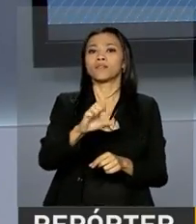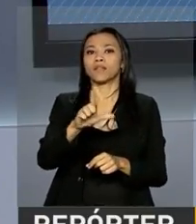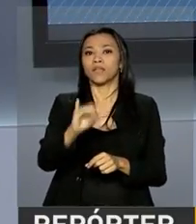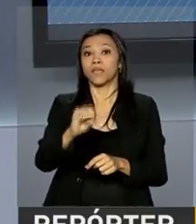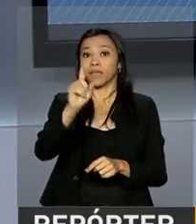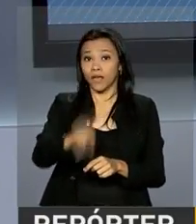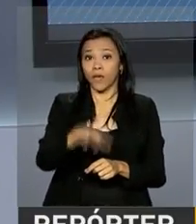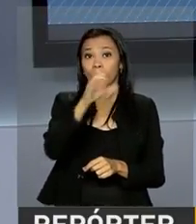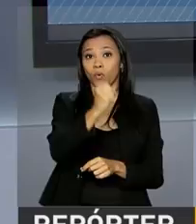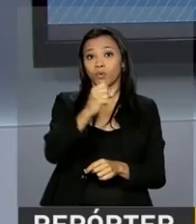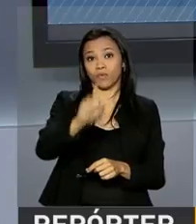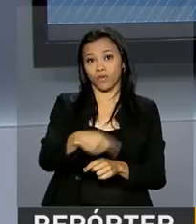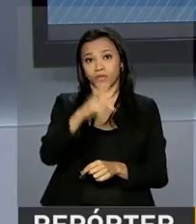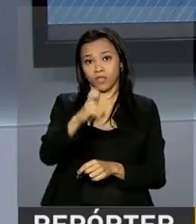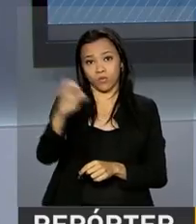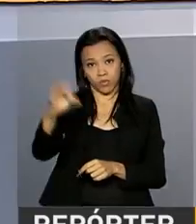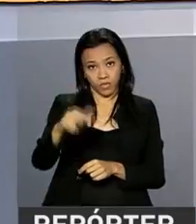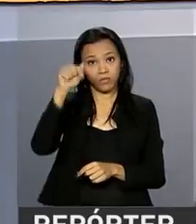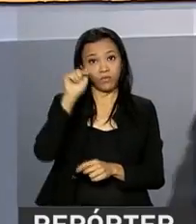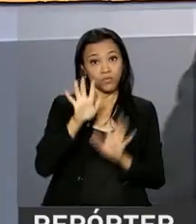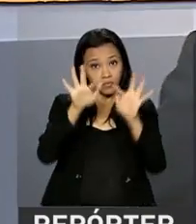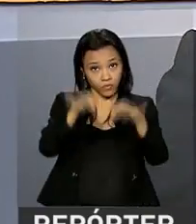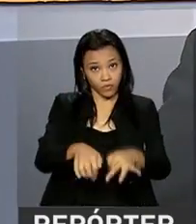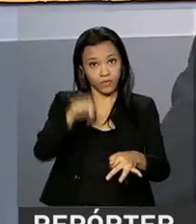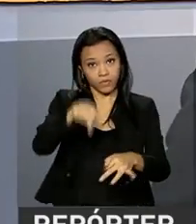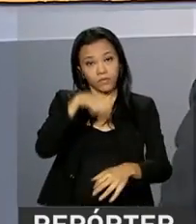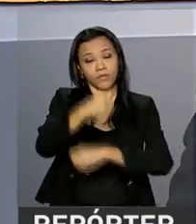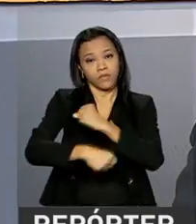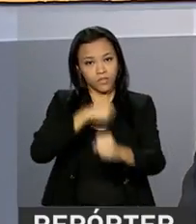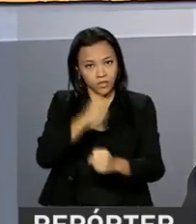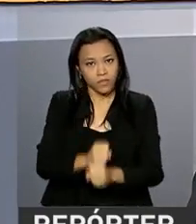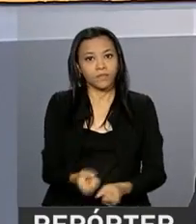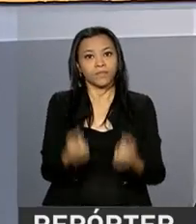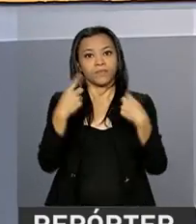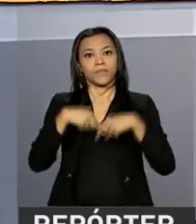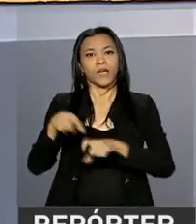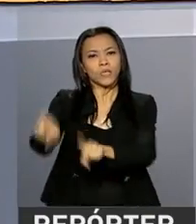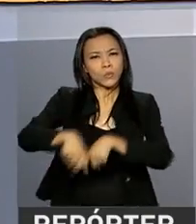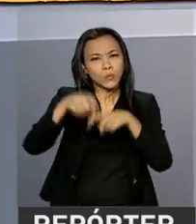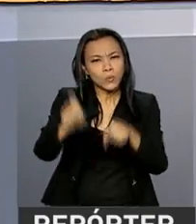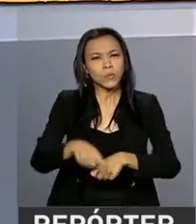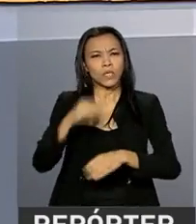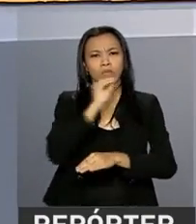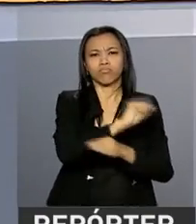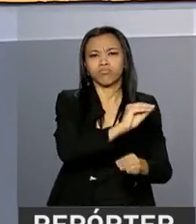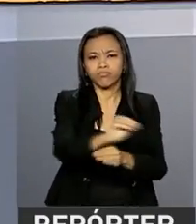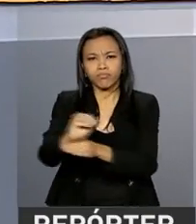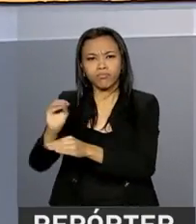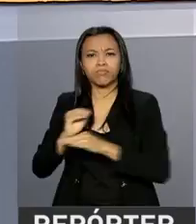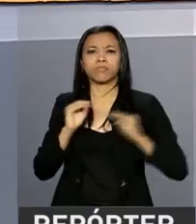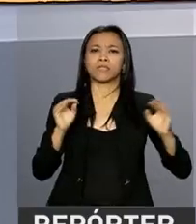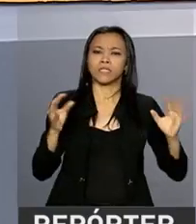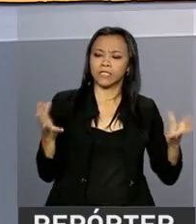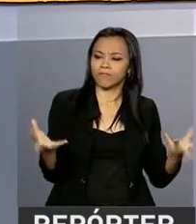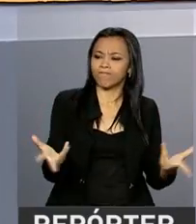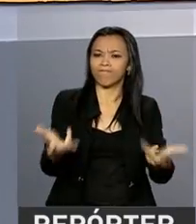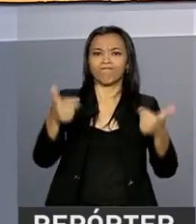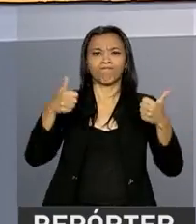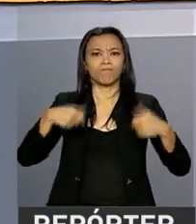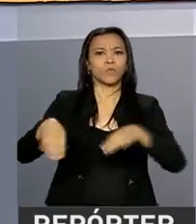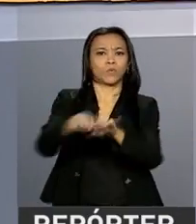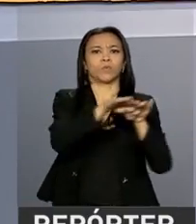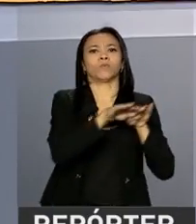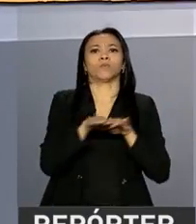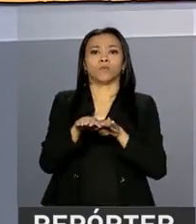em 85% no fim deste ano agricultura sustentável eficiente e socialmente justa a gente tá